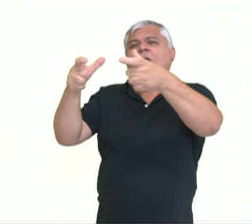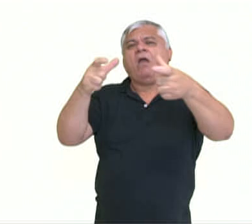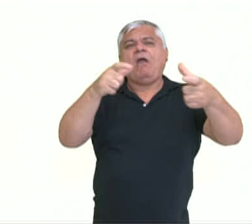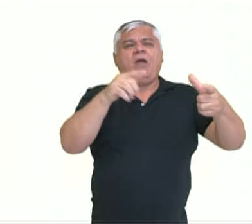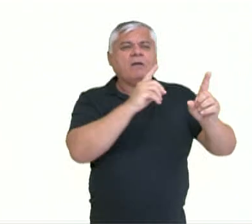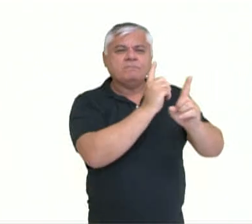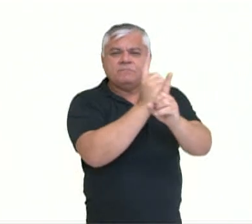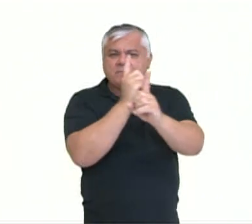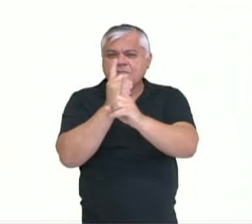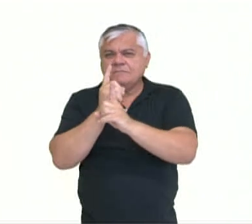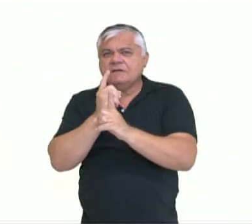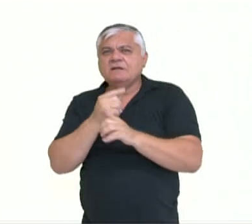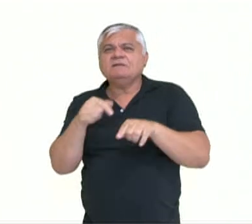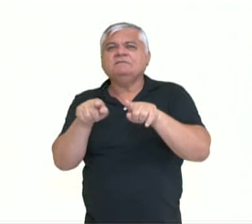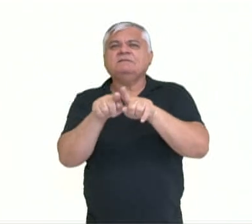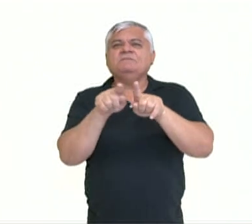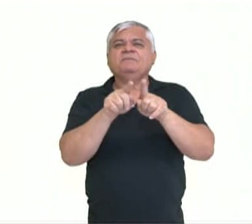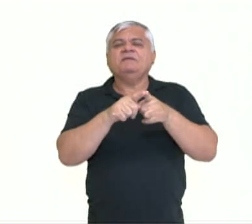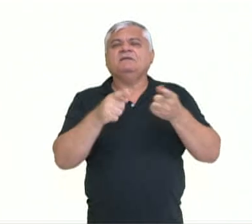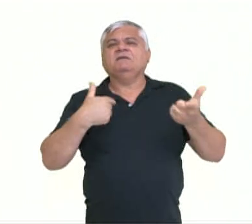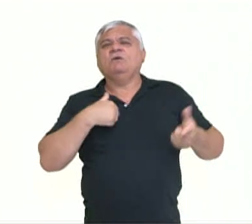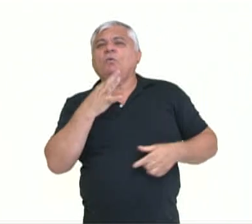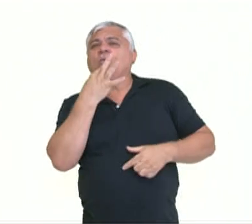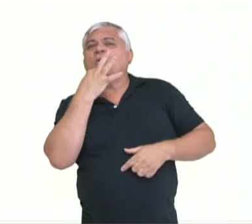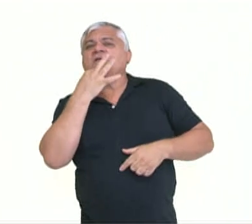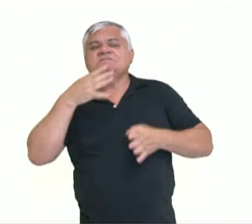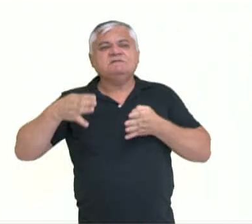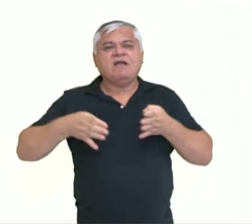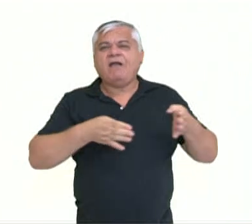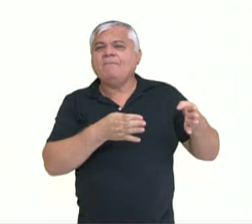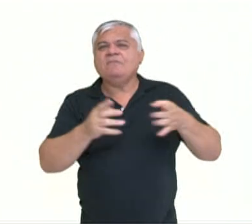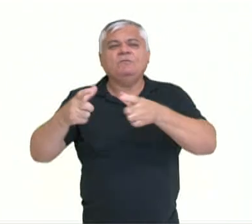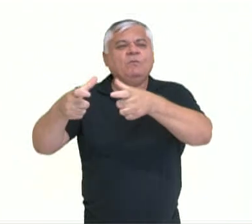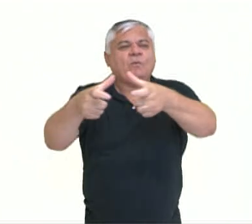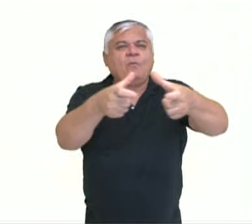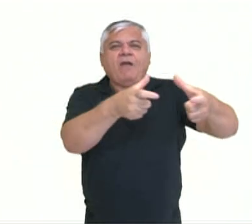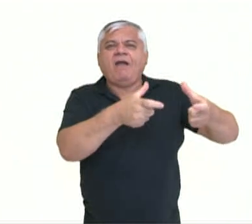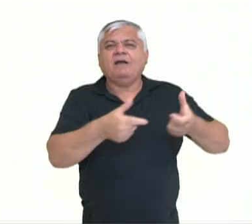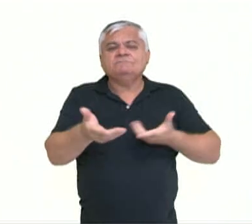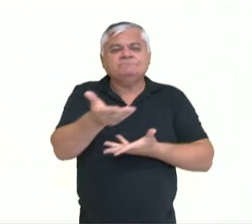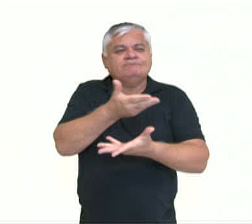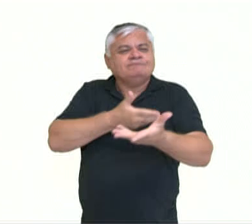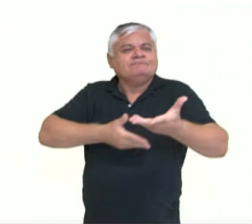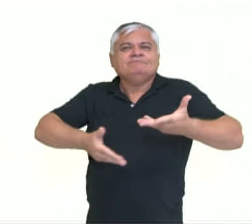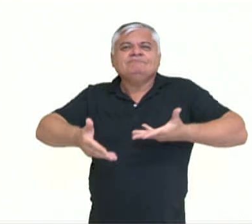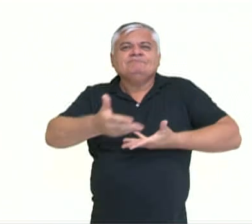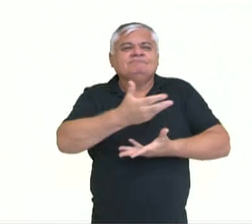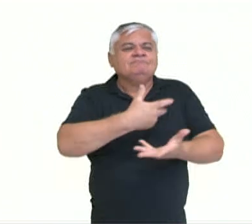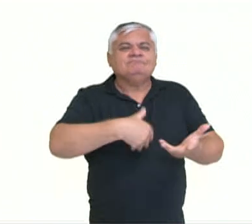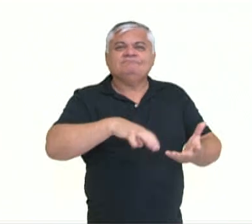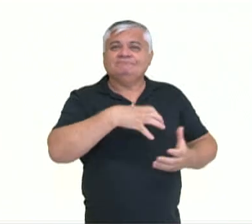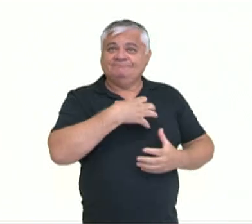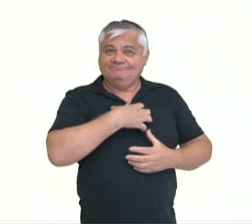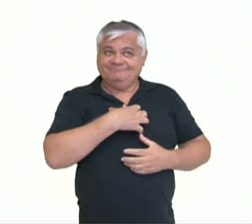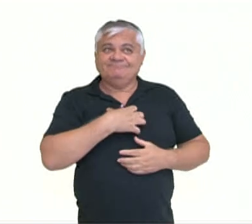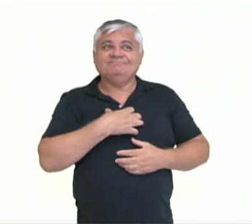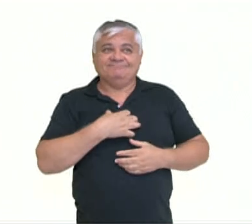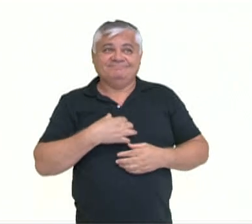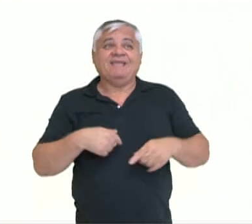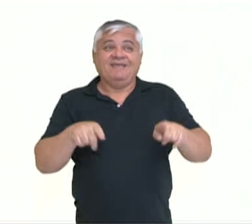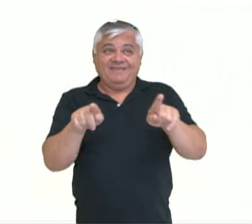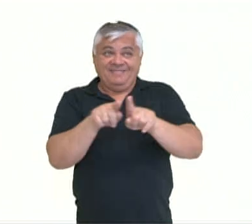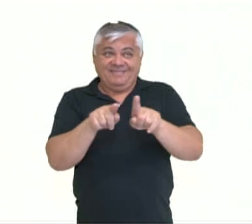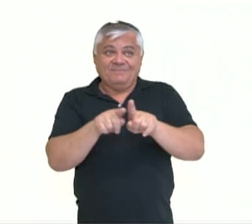pessoas, recorrendo caminhos, é intentar cambiar. Viajar é vestir-se de louco,